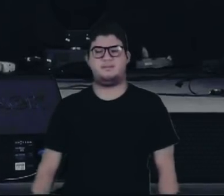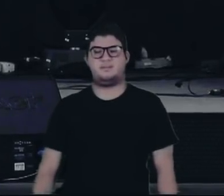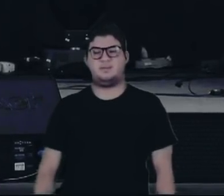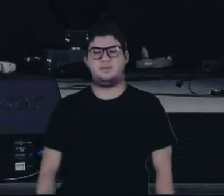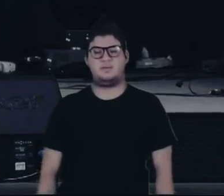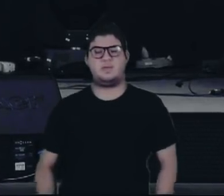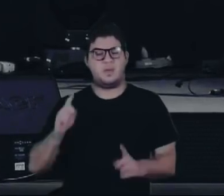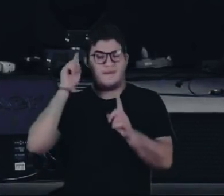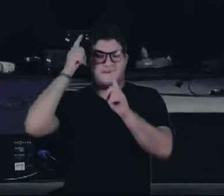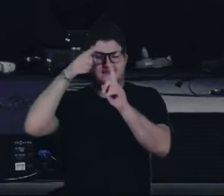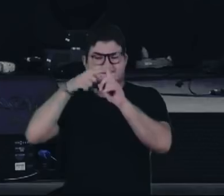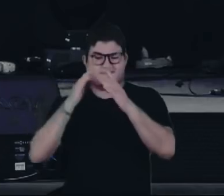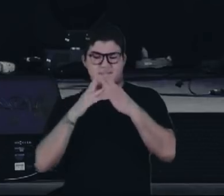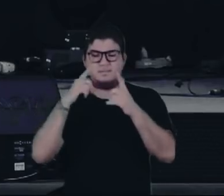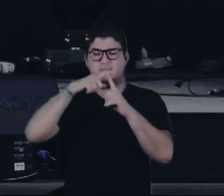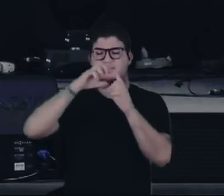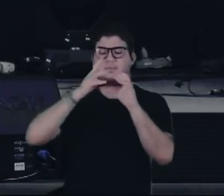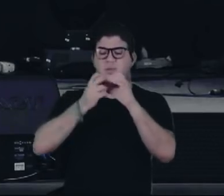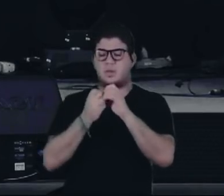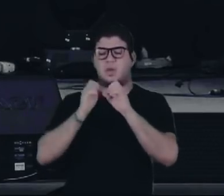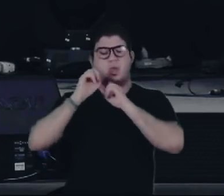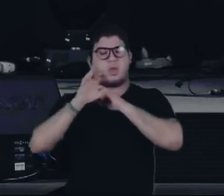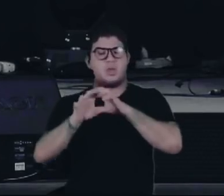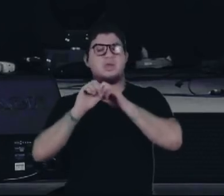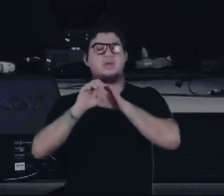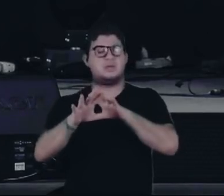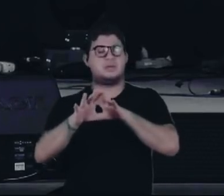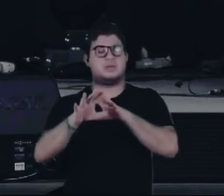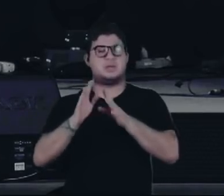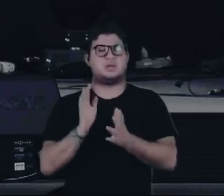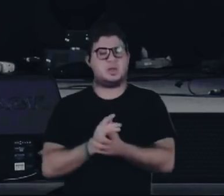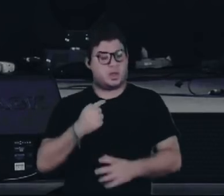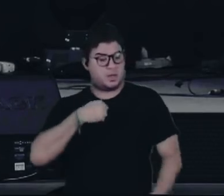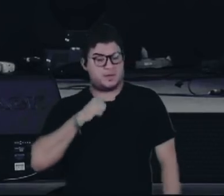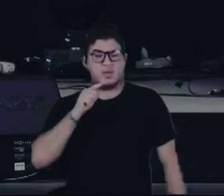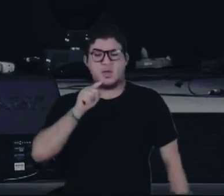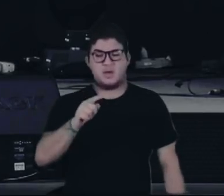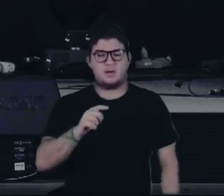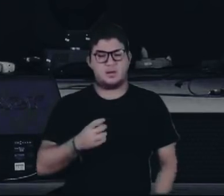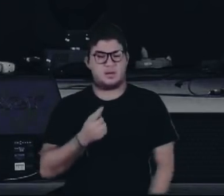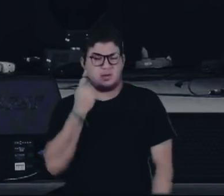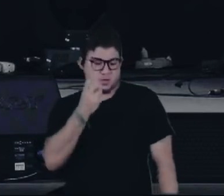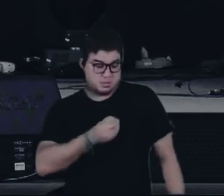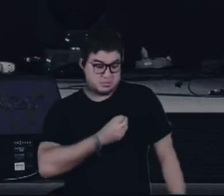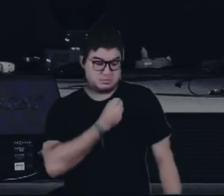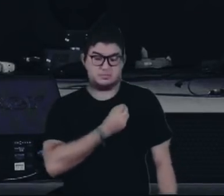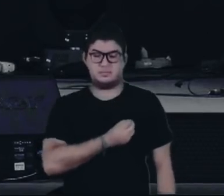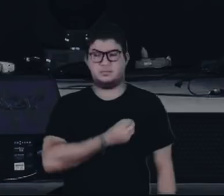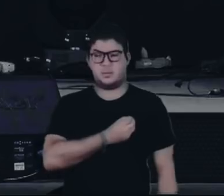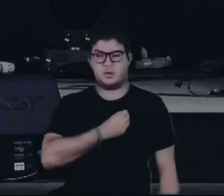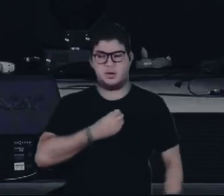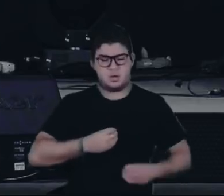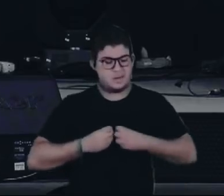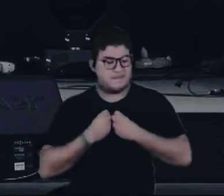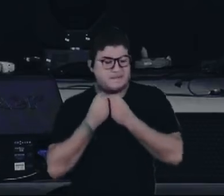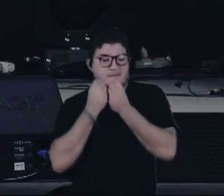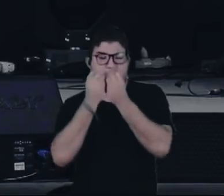O propósito da Igreja do Amor é ensinar a mim e a você que uma vida